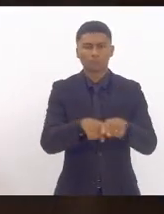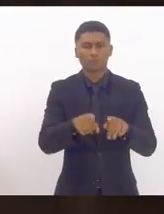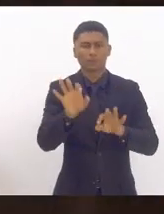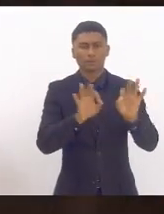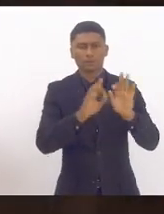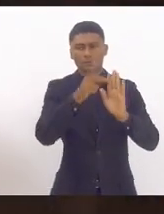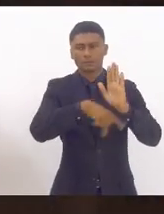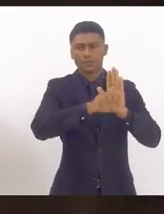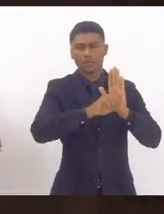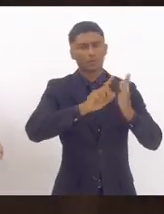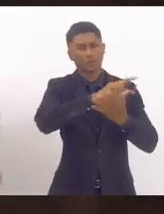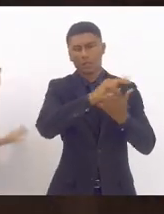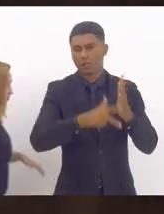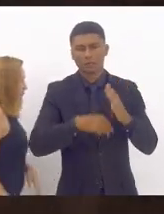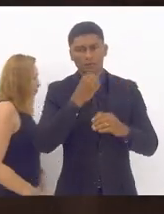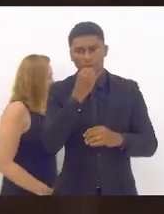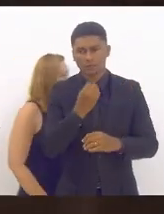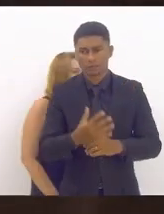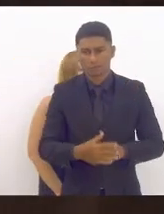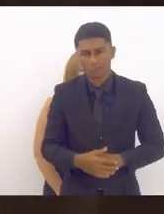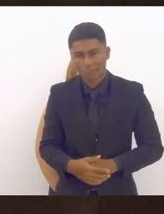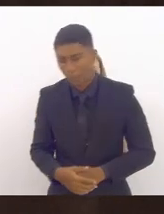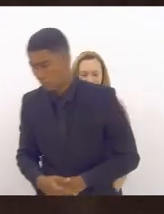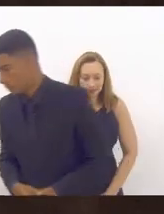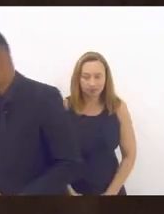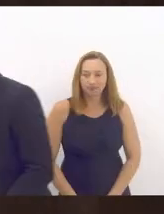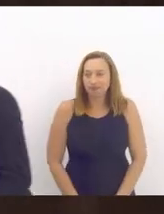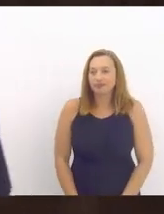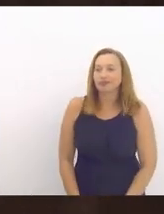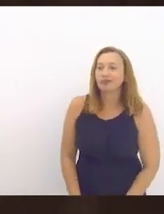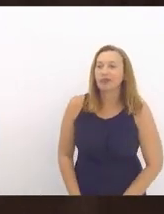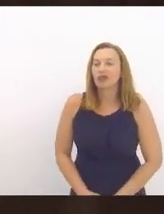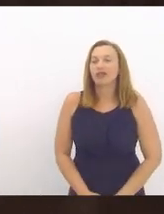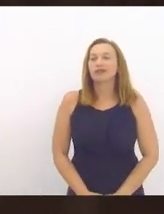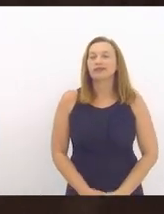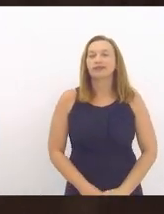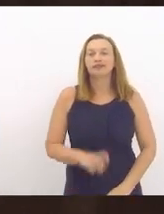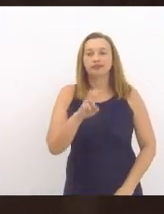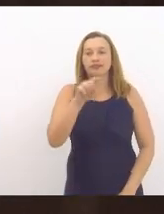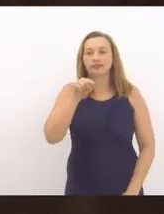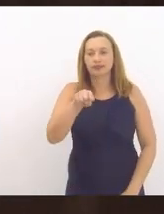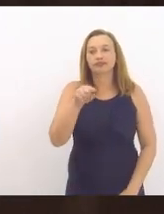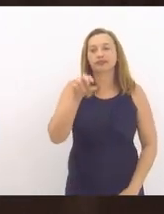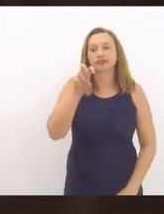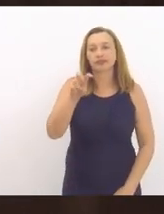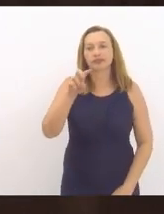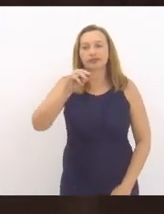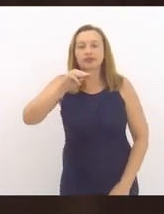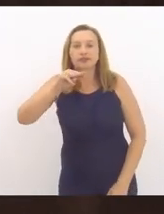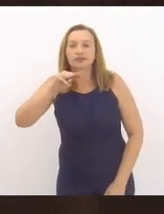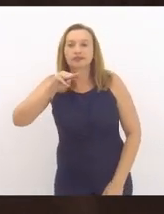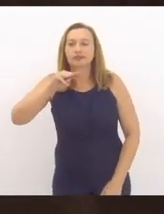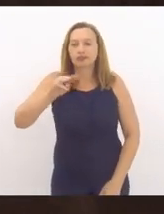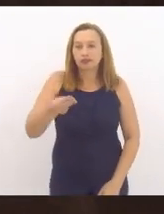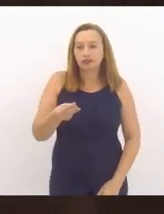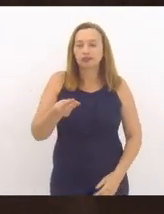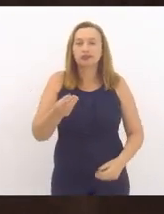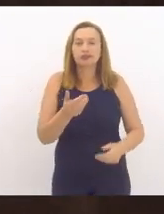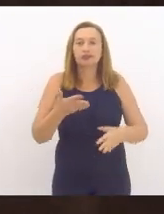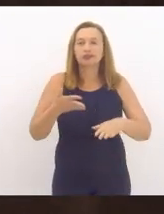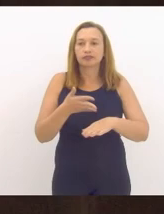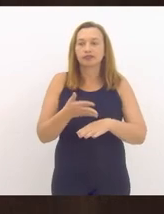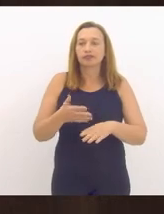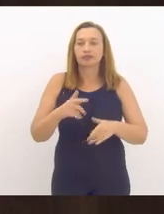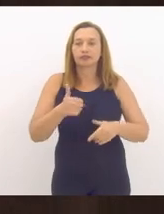foram beneficiados nesse primeiro momento, uma monta de 5,5 milhões que chegaram nesse primeiro momento,